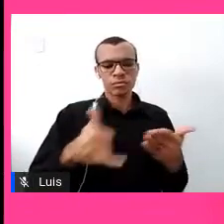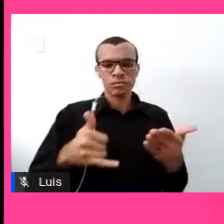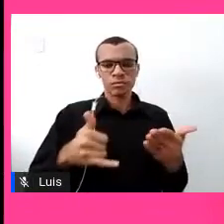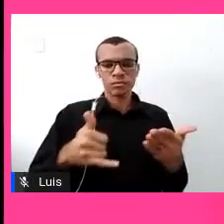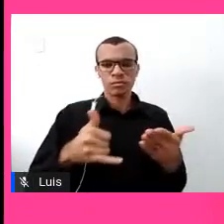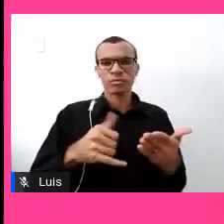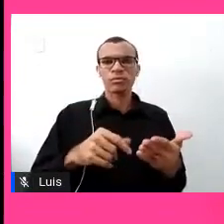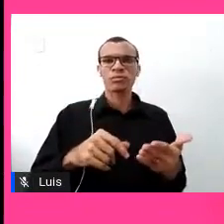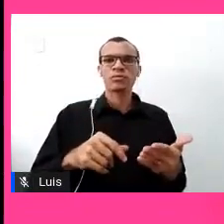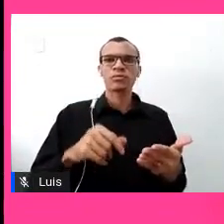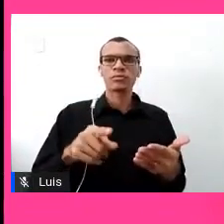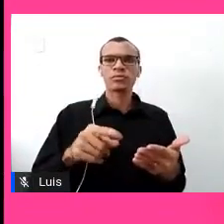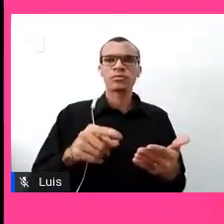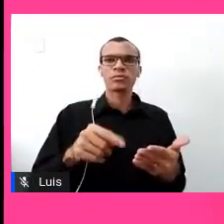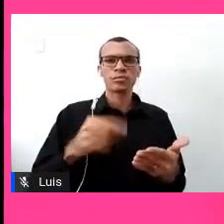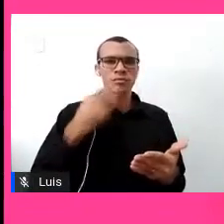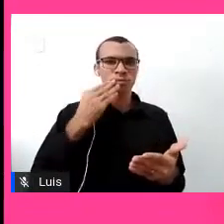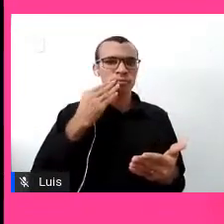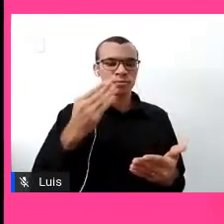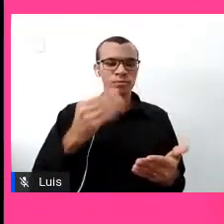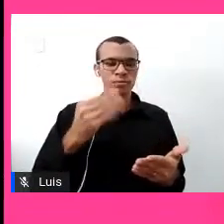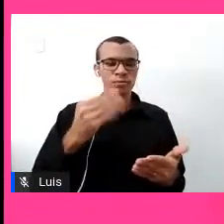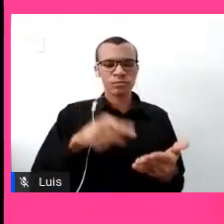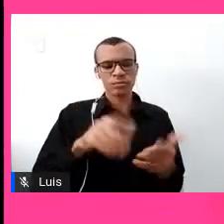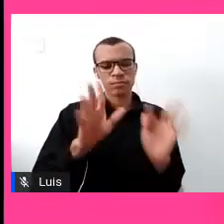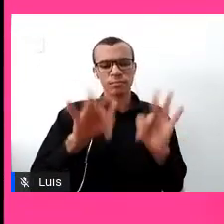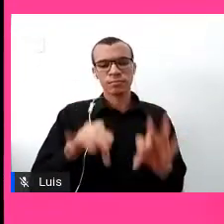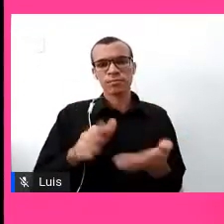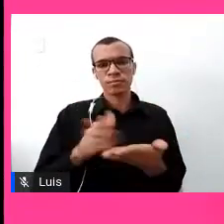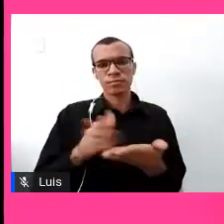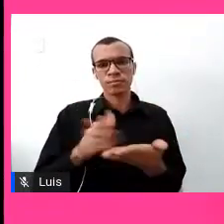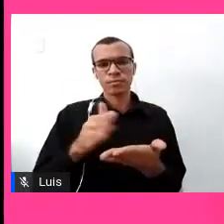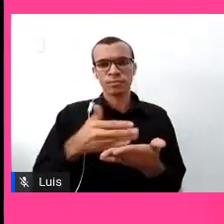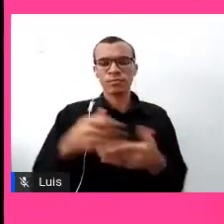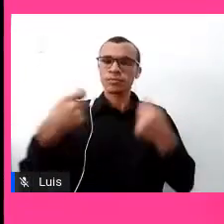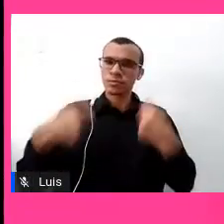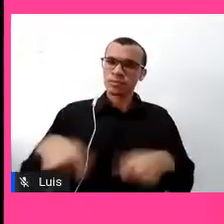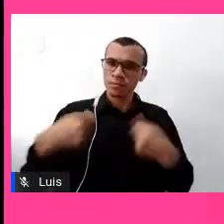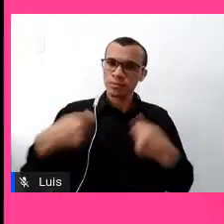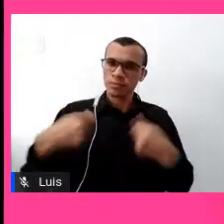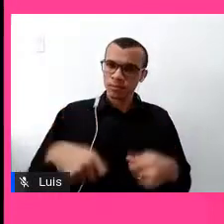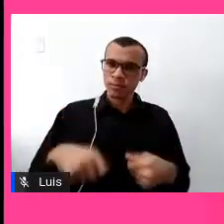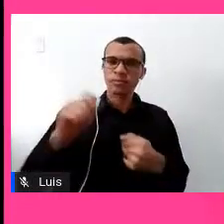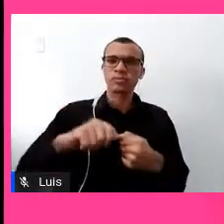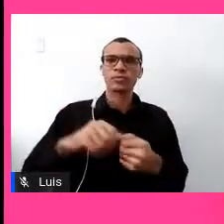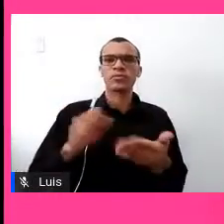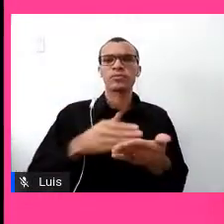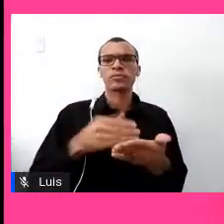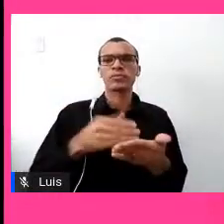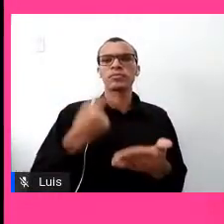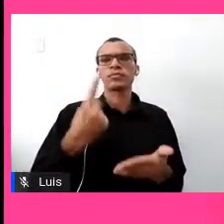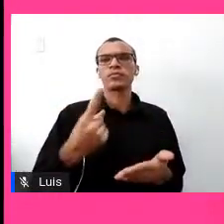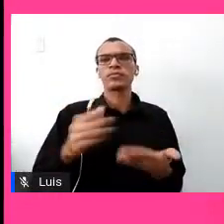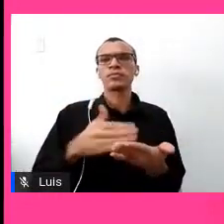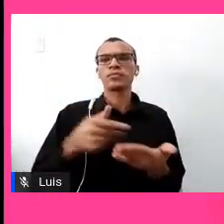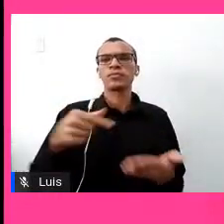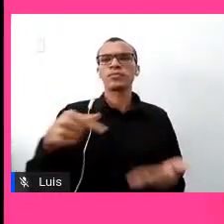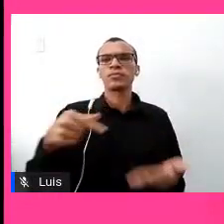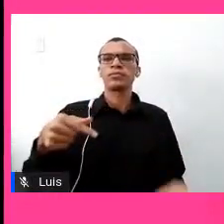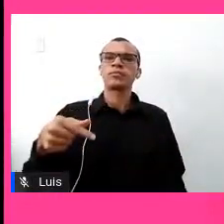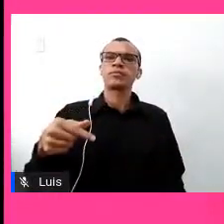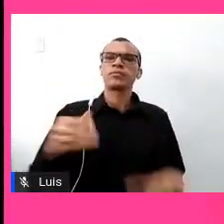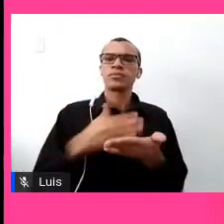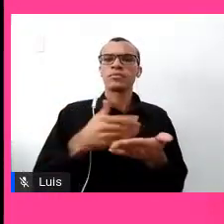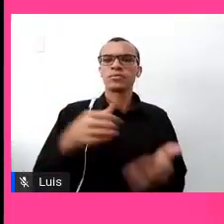aonde acabou a página. Isso vai ser necessário fazer na página 1, na página 7, na